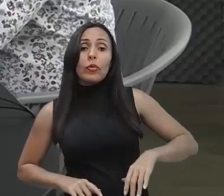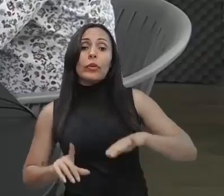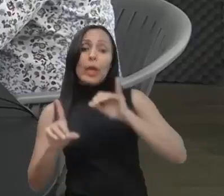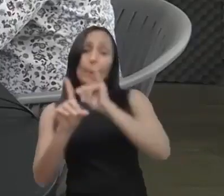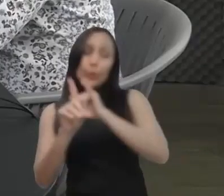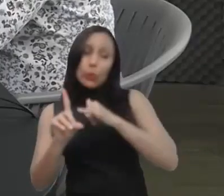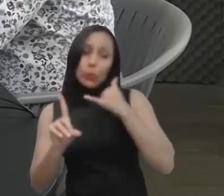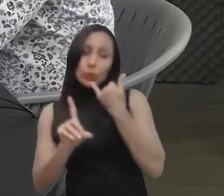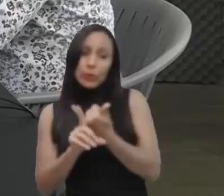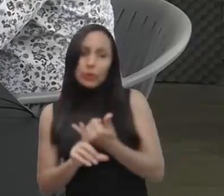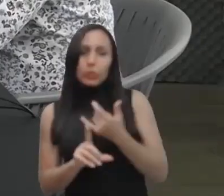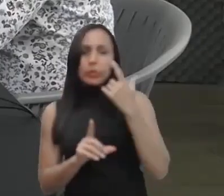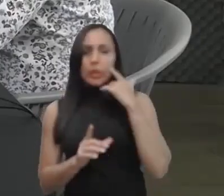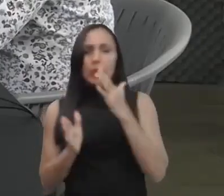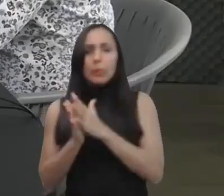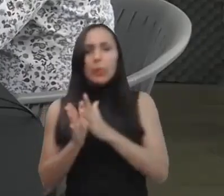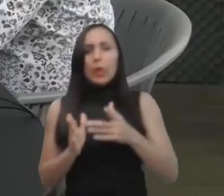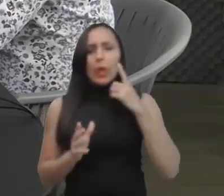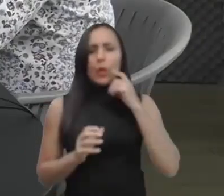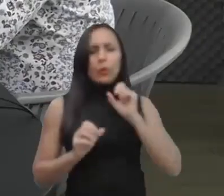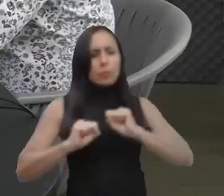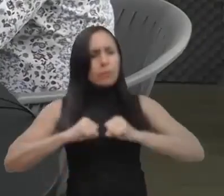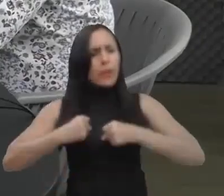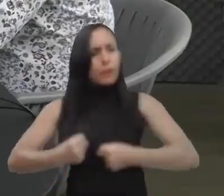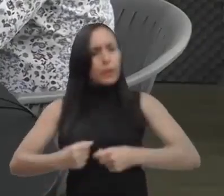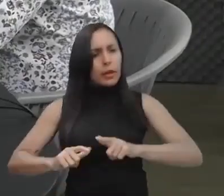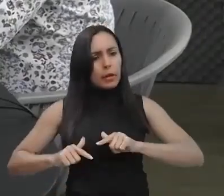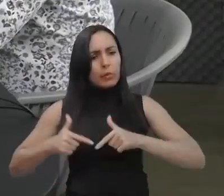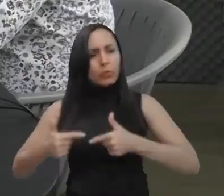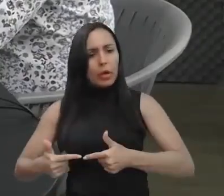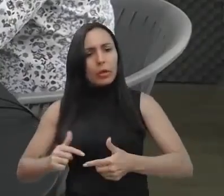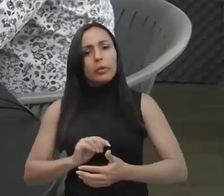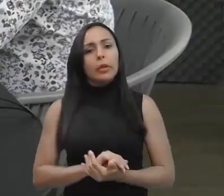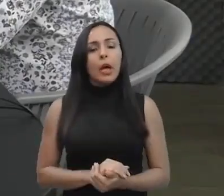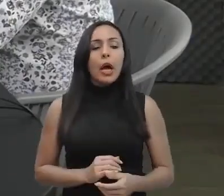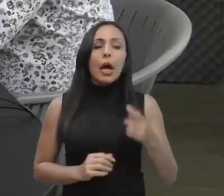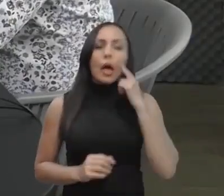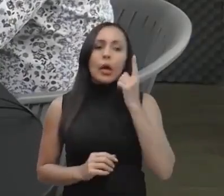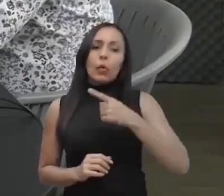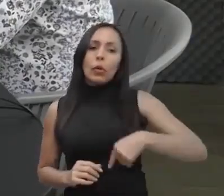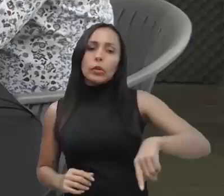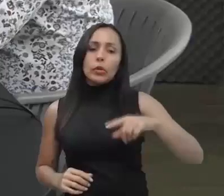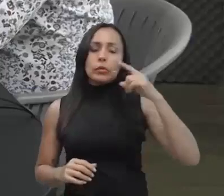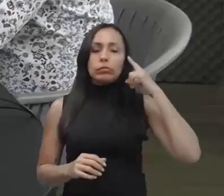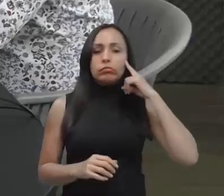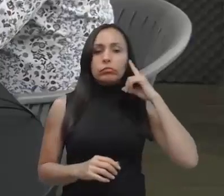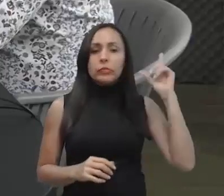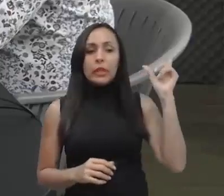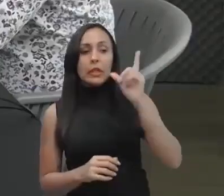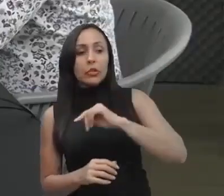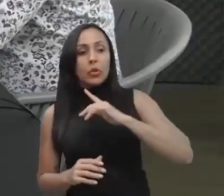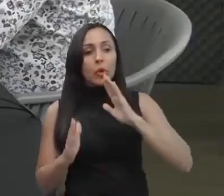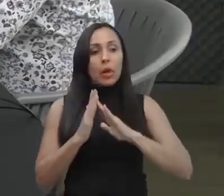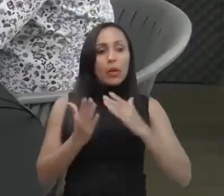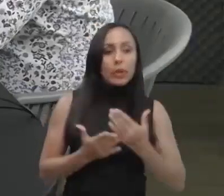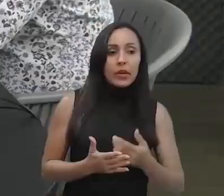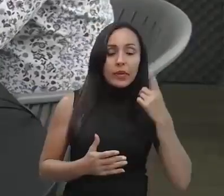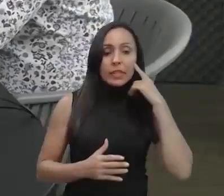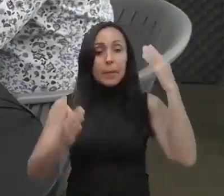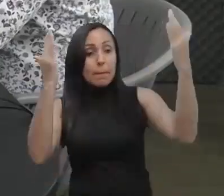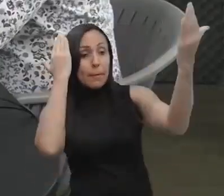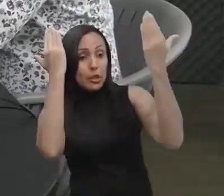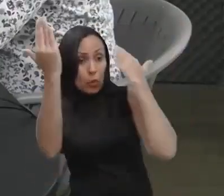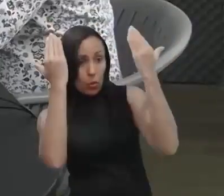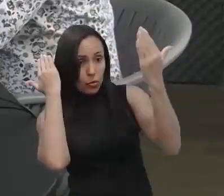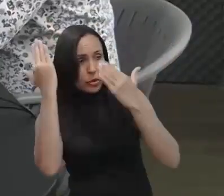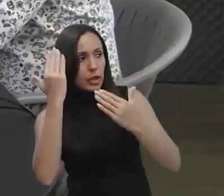fui aprendendo a me defender né meu pai me ajudou muito e aí quando eu saí da escola eu queria fazer psicologia Ah eu